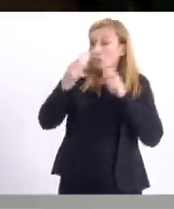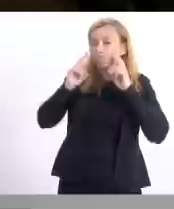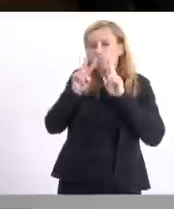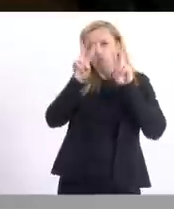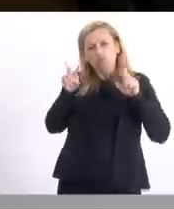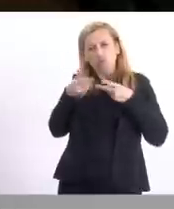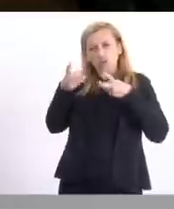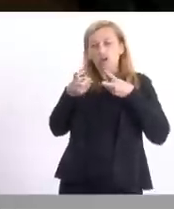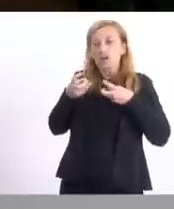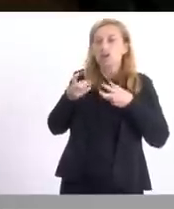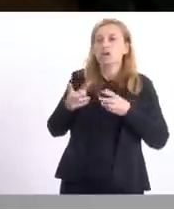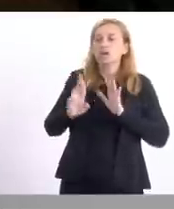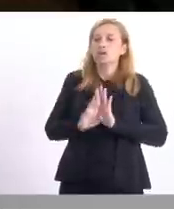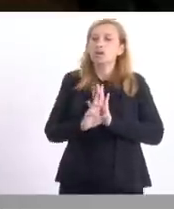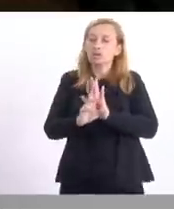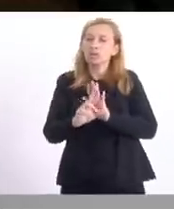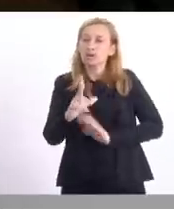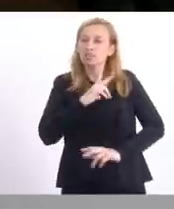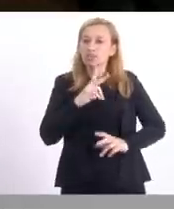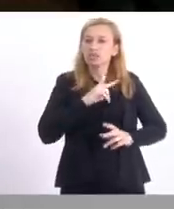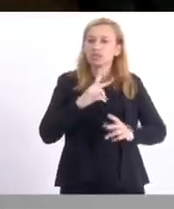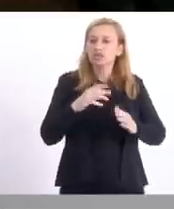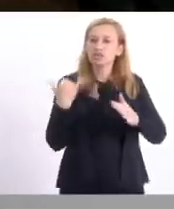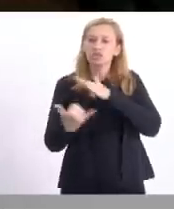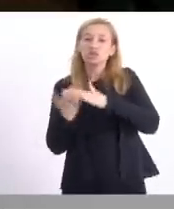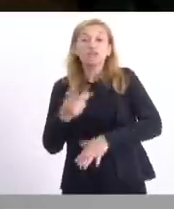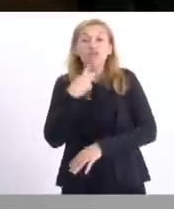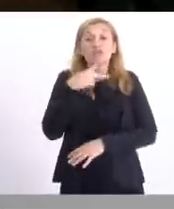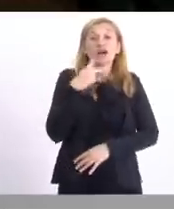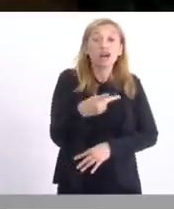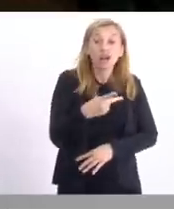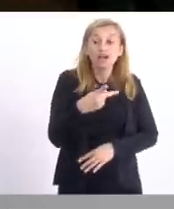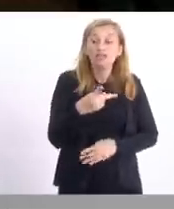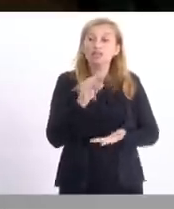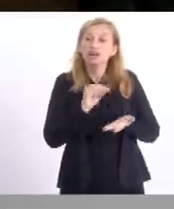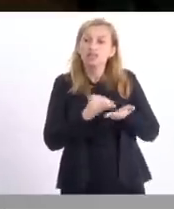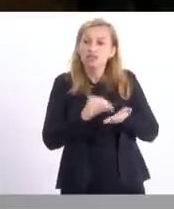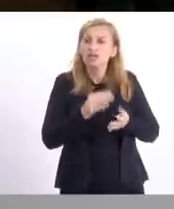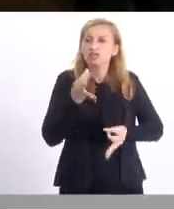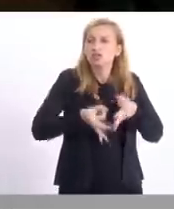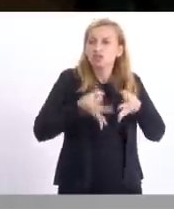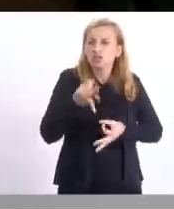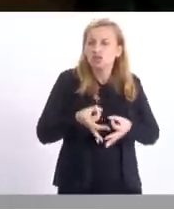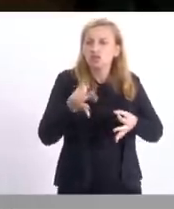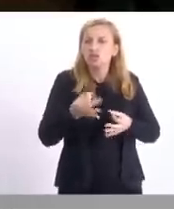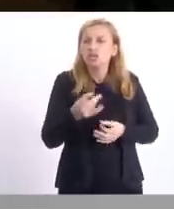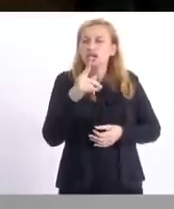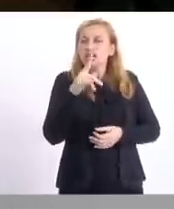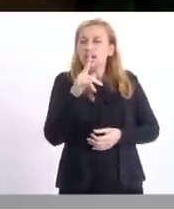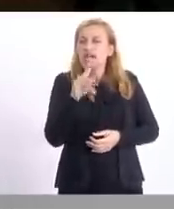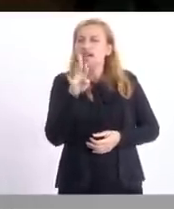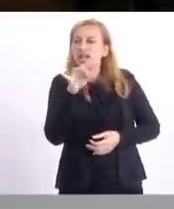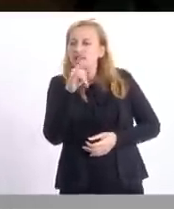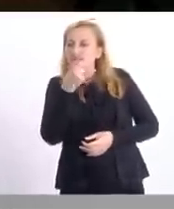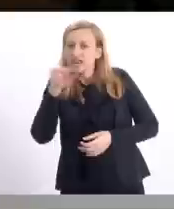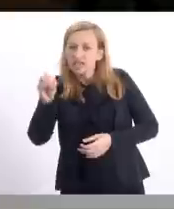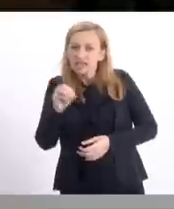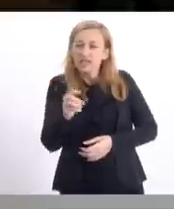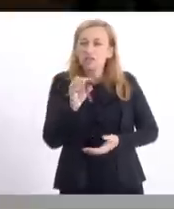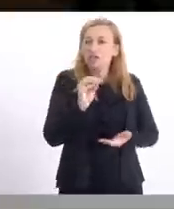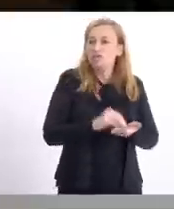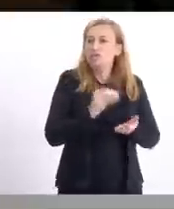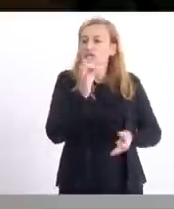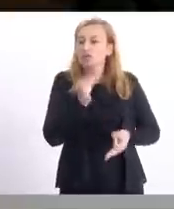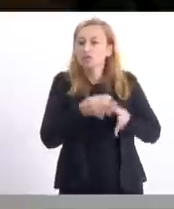que a própria representação das instituições falava da injustiça e de quanto essa gratificação é injusta e é